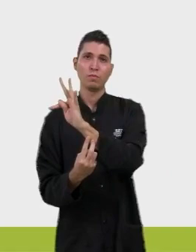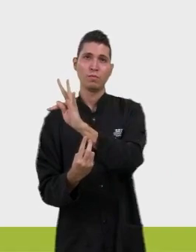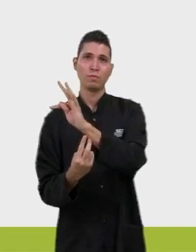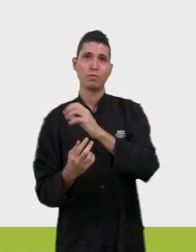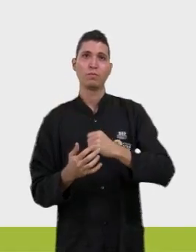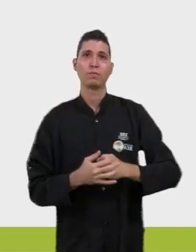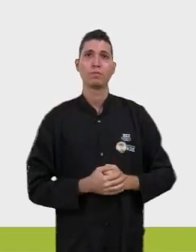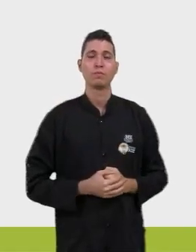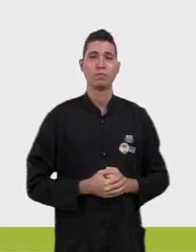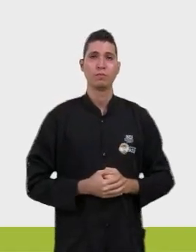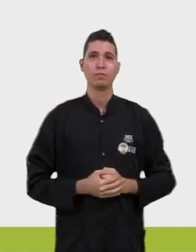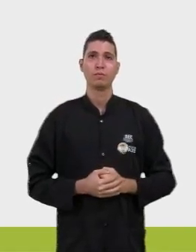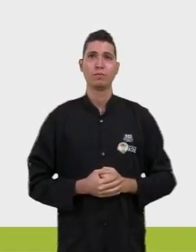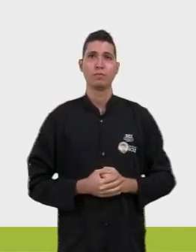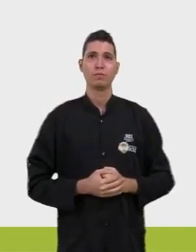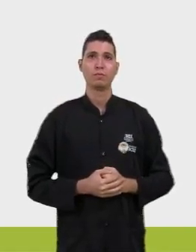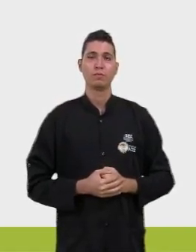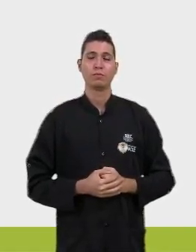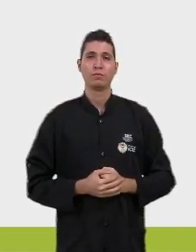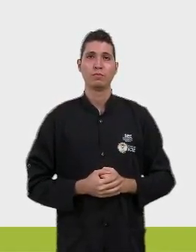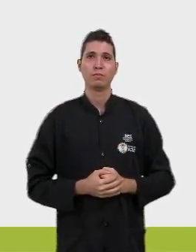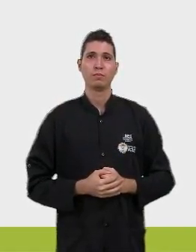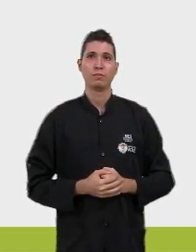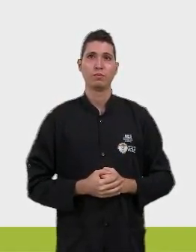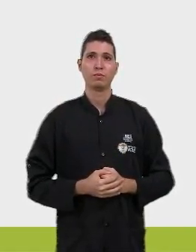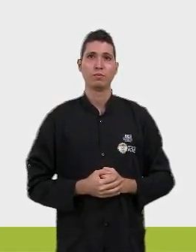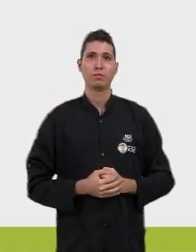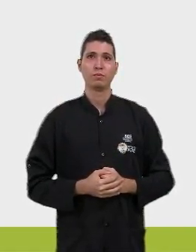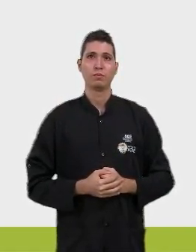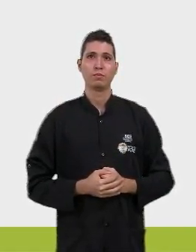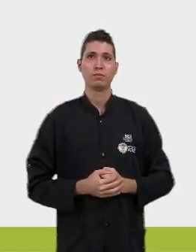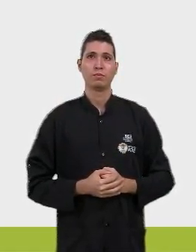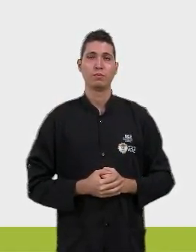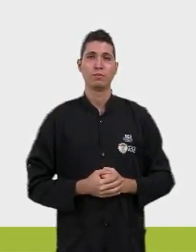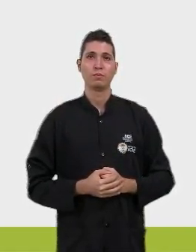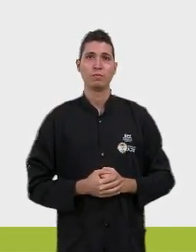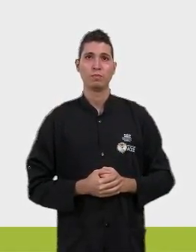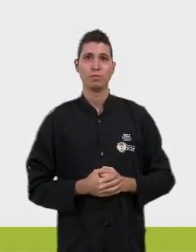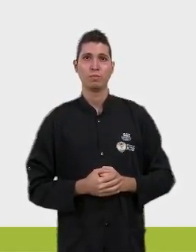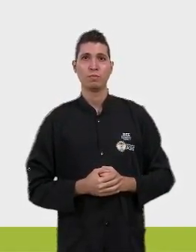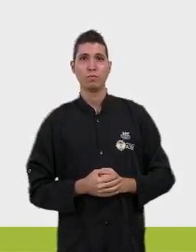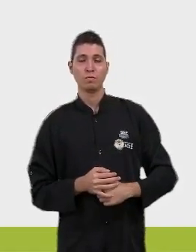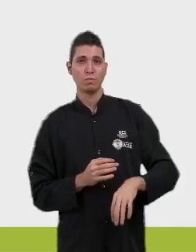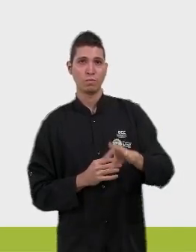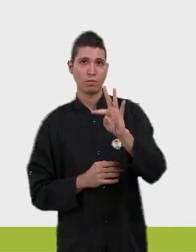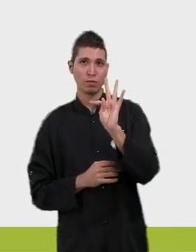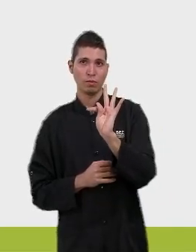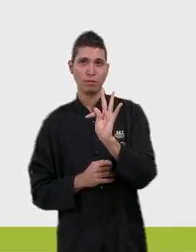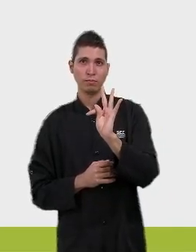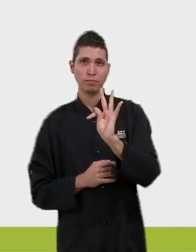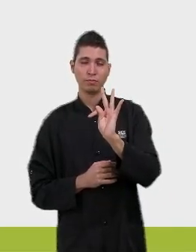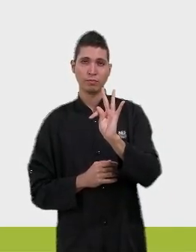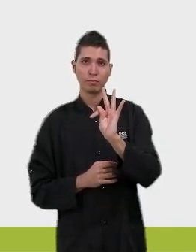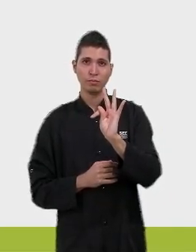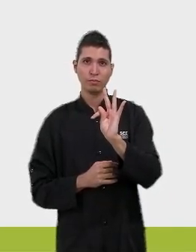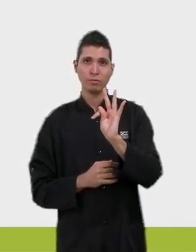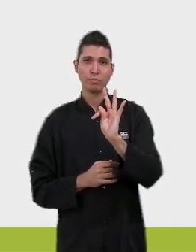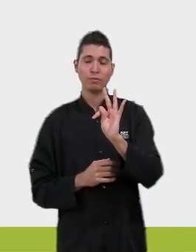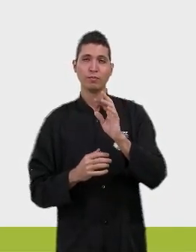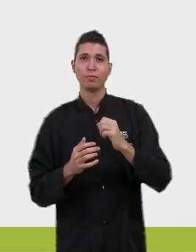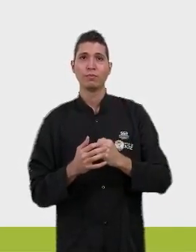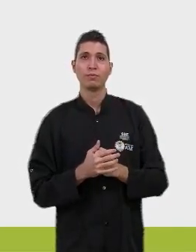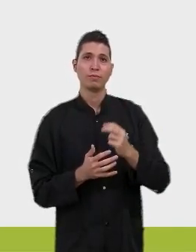Agora, vamos fazer essa correspondência desse arco com o arco T que está no primeiro quadrante. Primeiro, lembre que